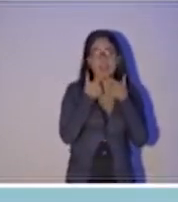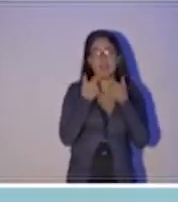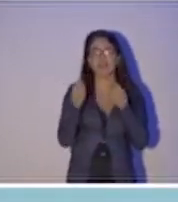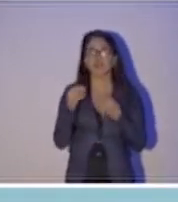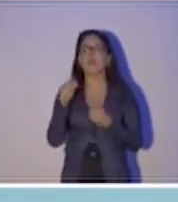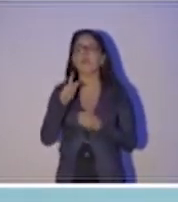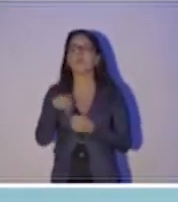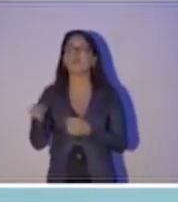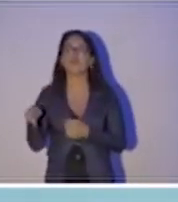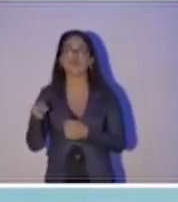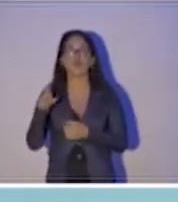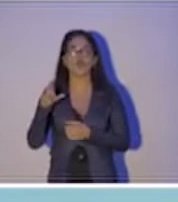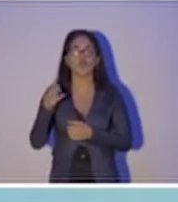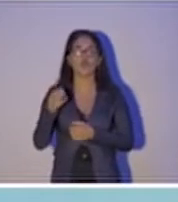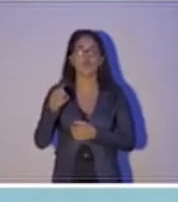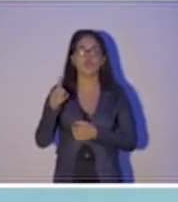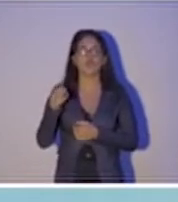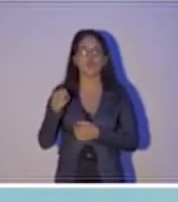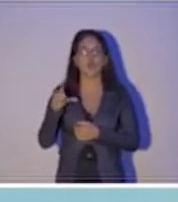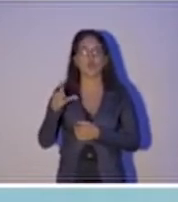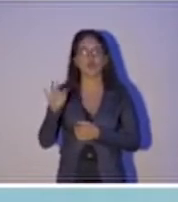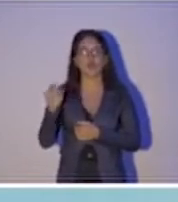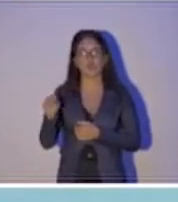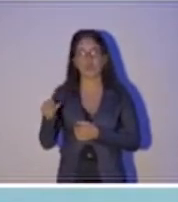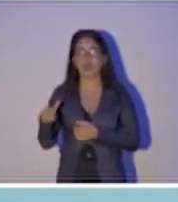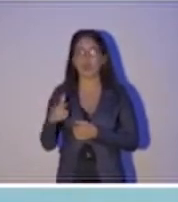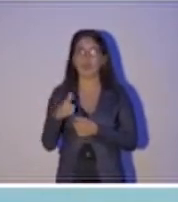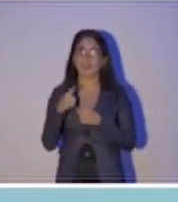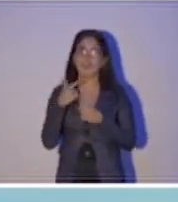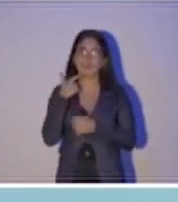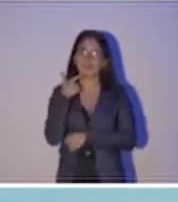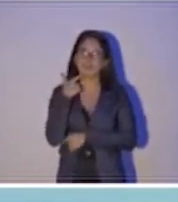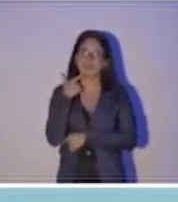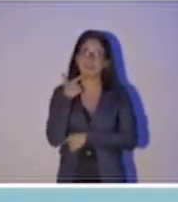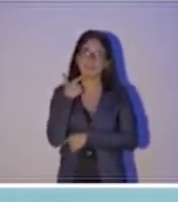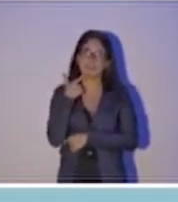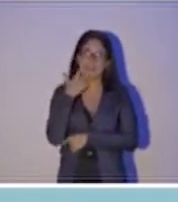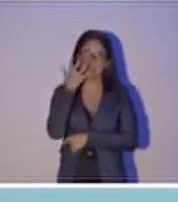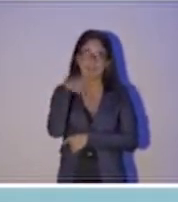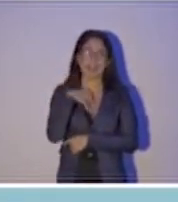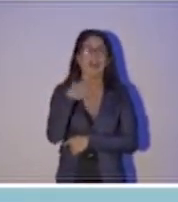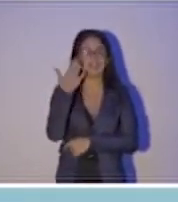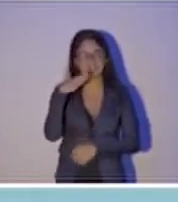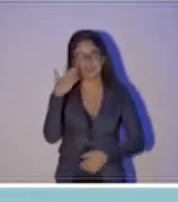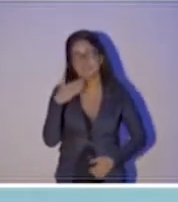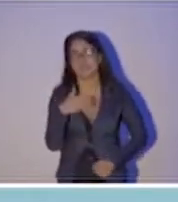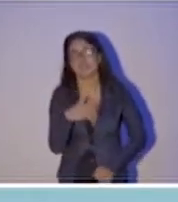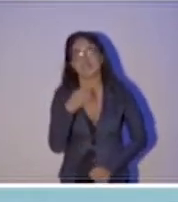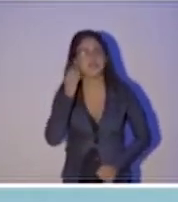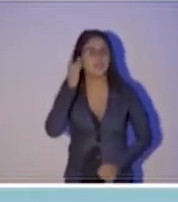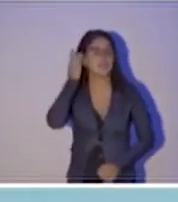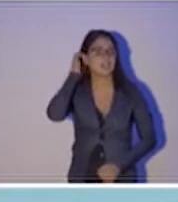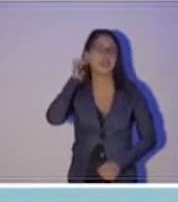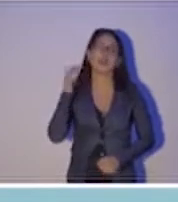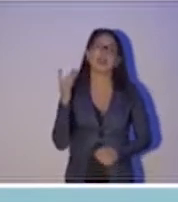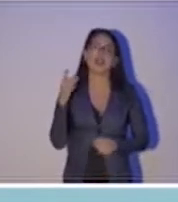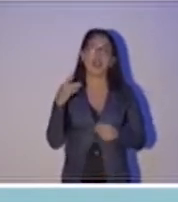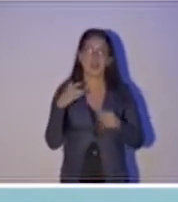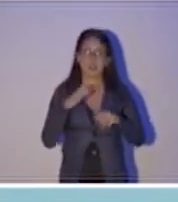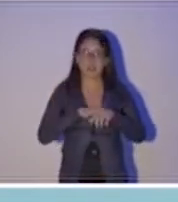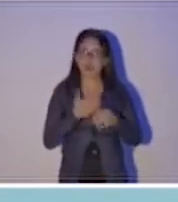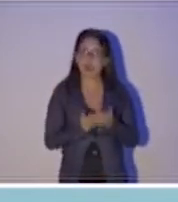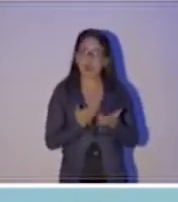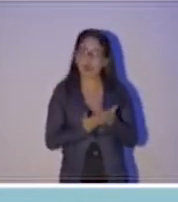Porque é exatamente essa a minha reação, assim. E aí, esse realmente é um chamado, Lara, porque